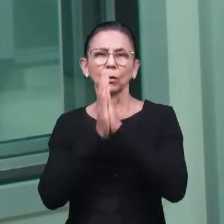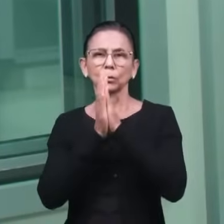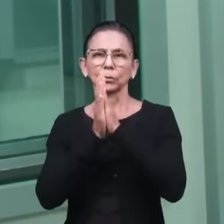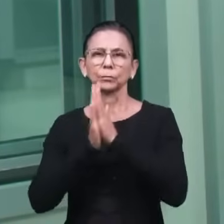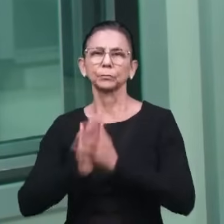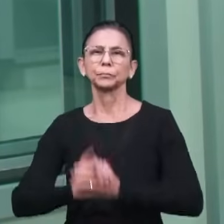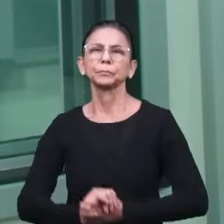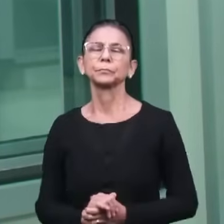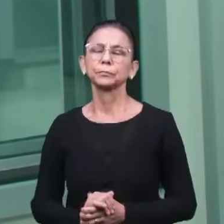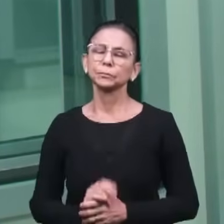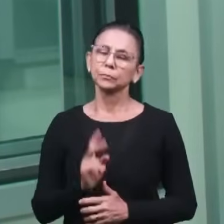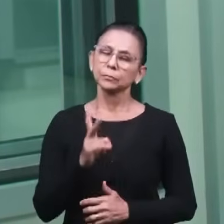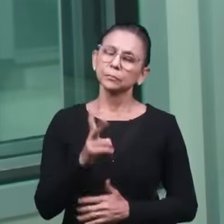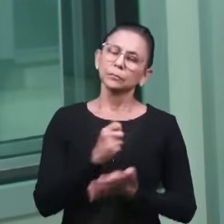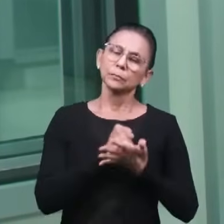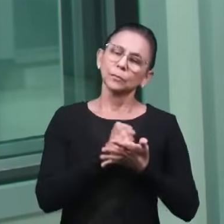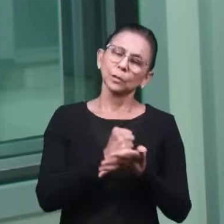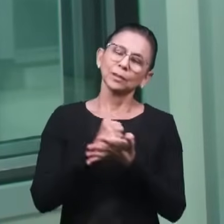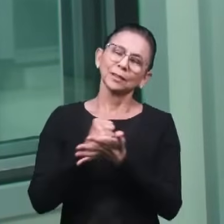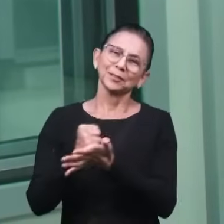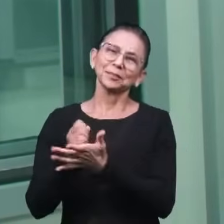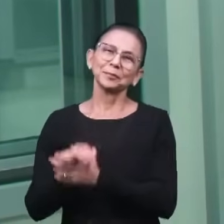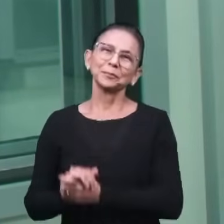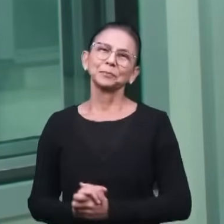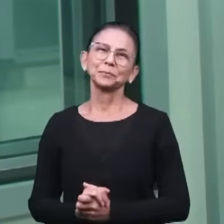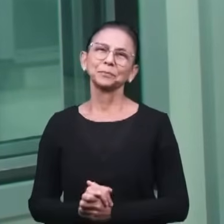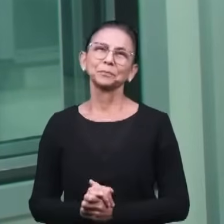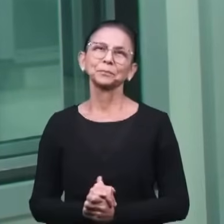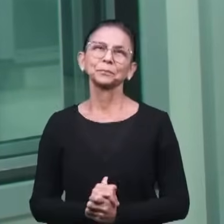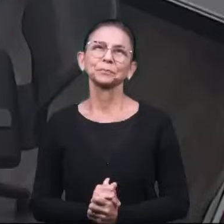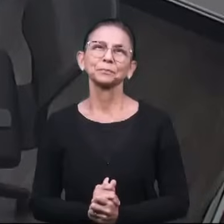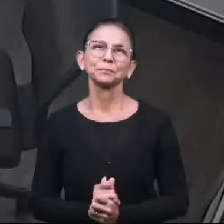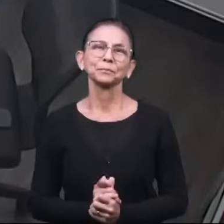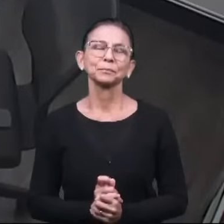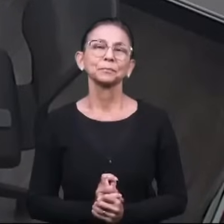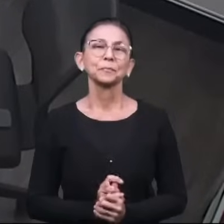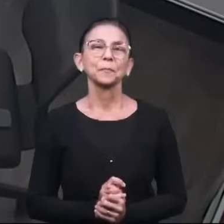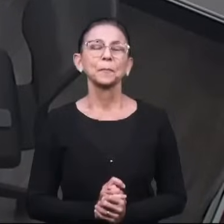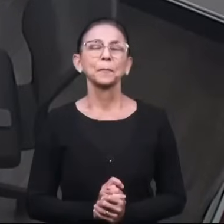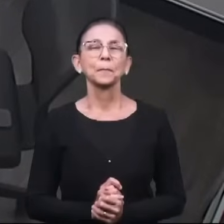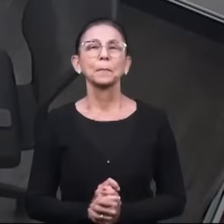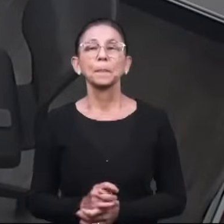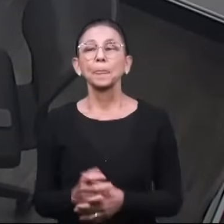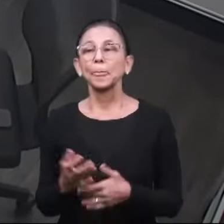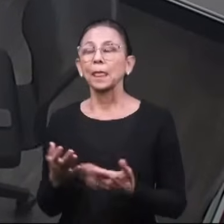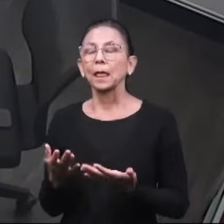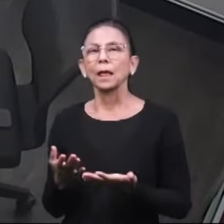escudeiras, estão sempre, essas irmãs, são as que estão sempre perto dos